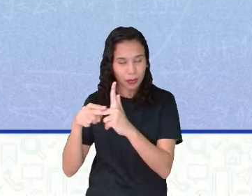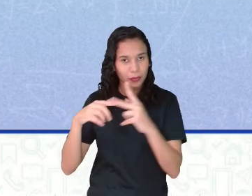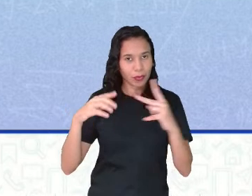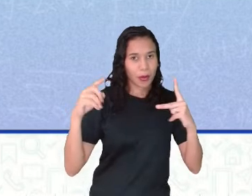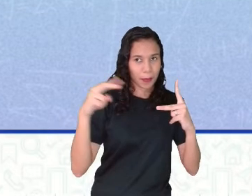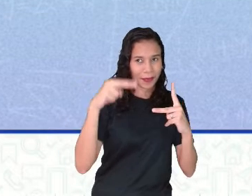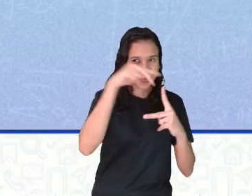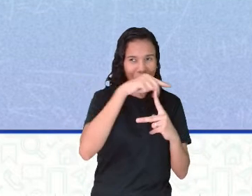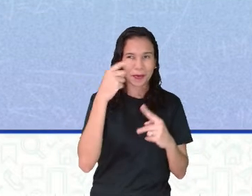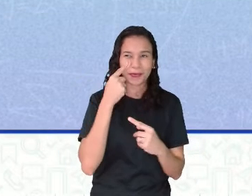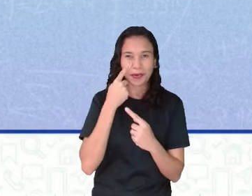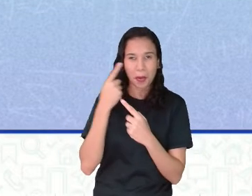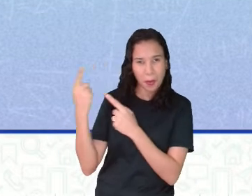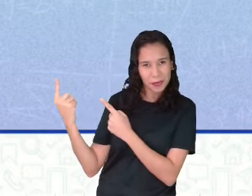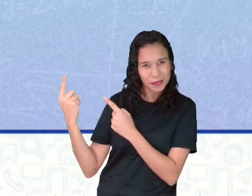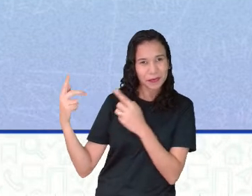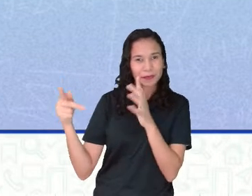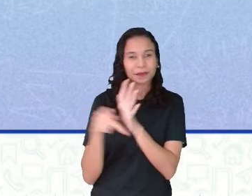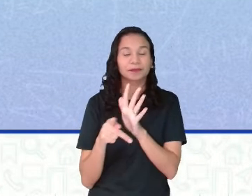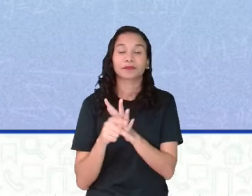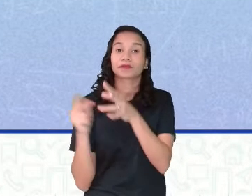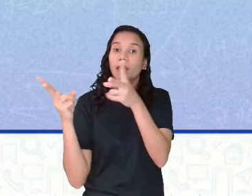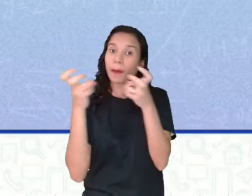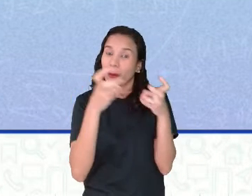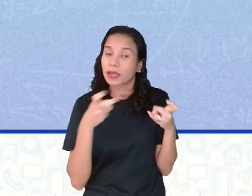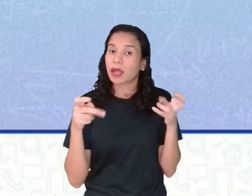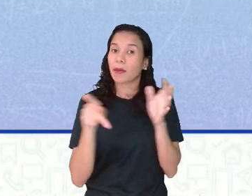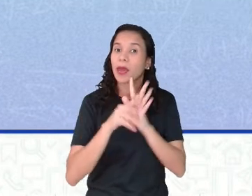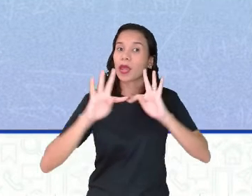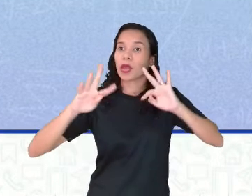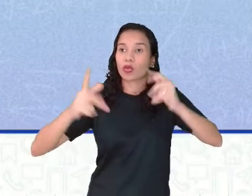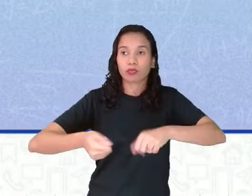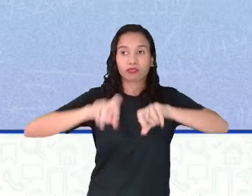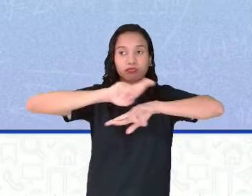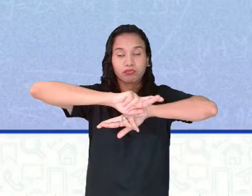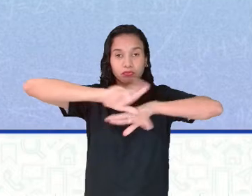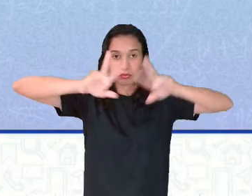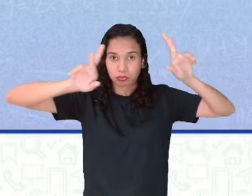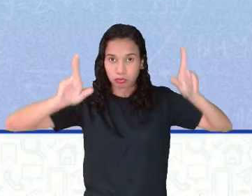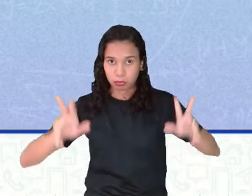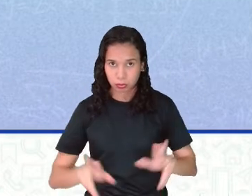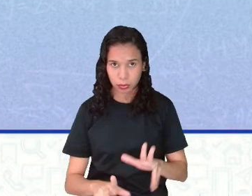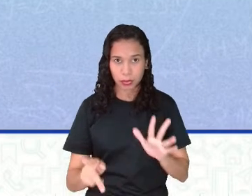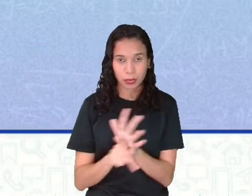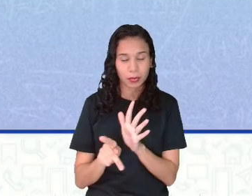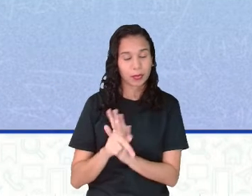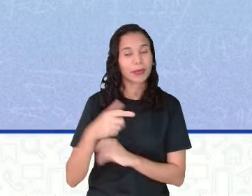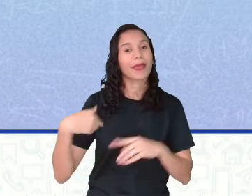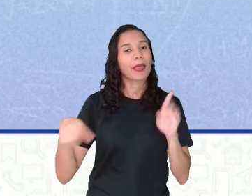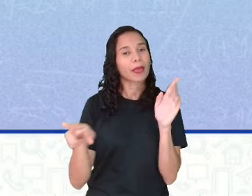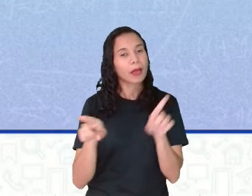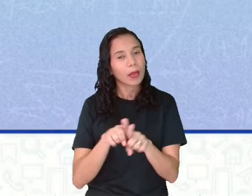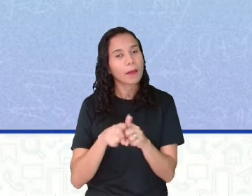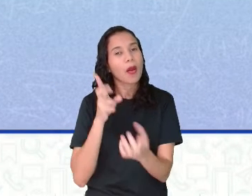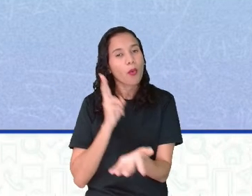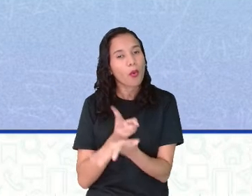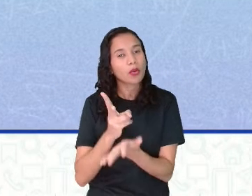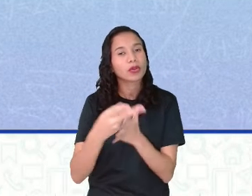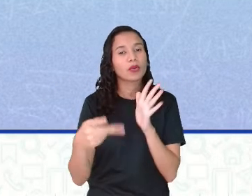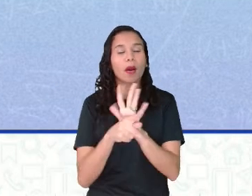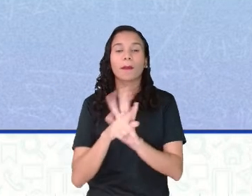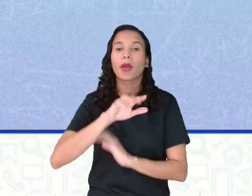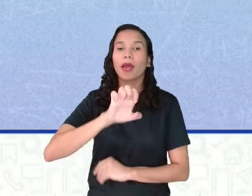Nesse triângulo aqui, ó, note que todas as medidas aí, elas são diferentes. Então, ele continua sendo